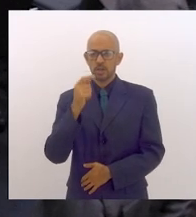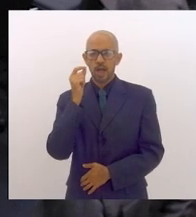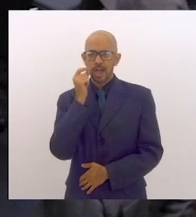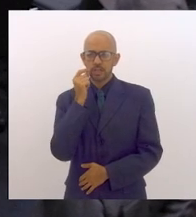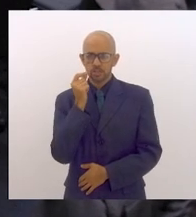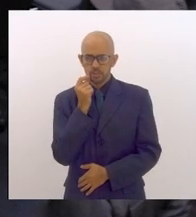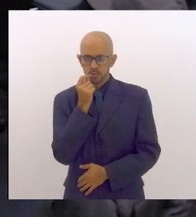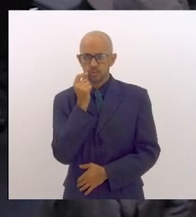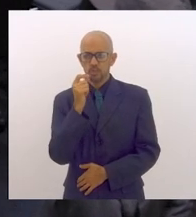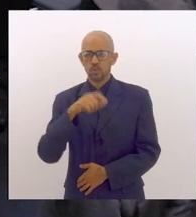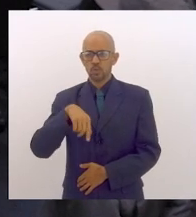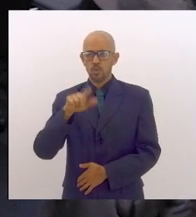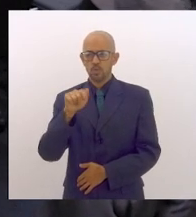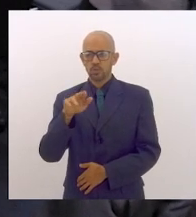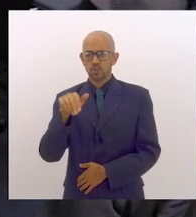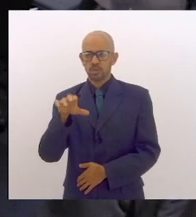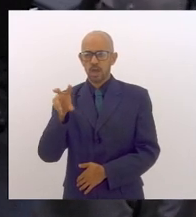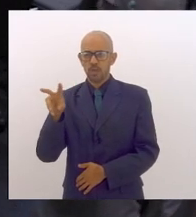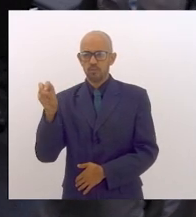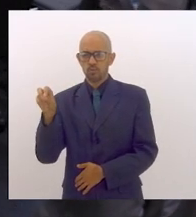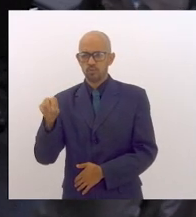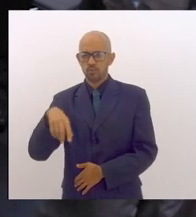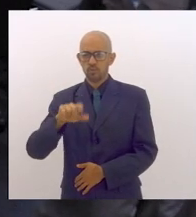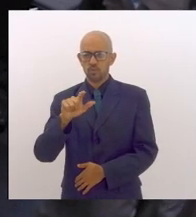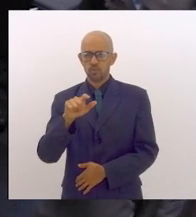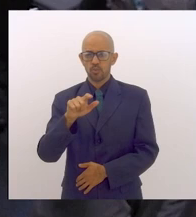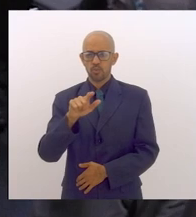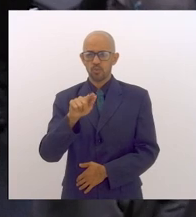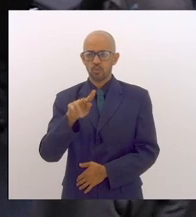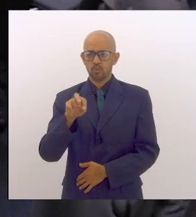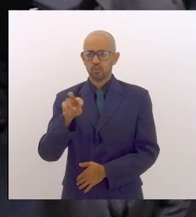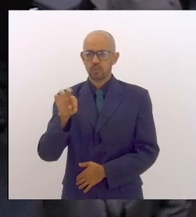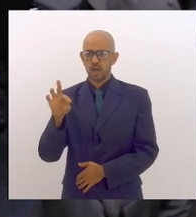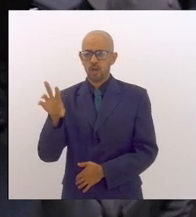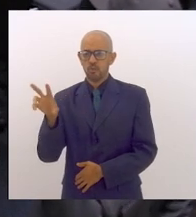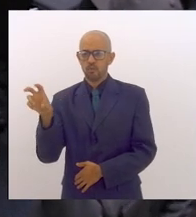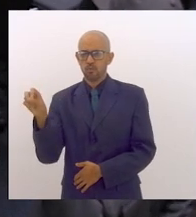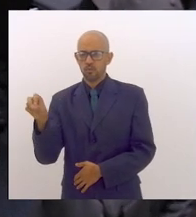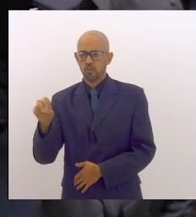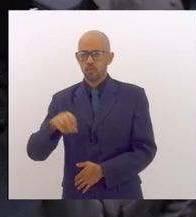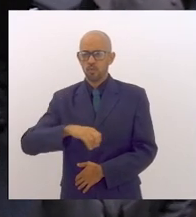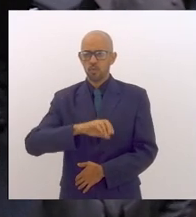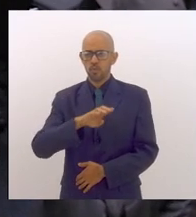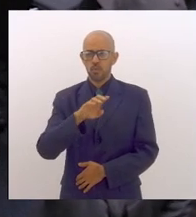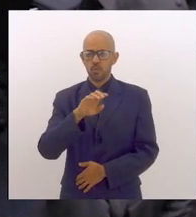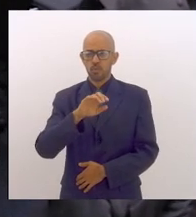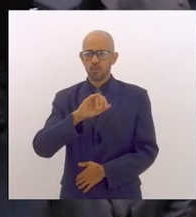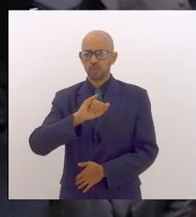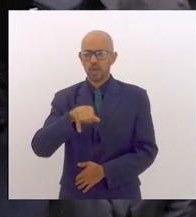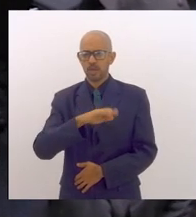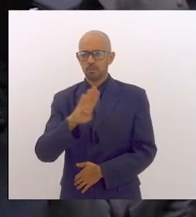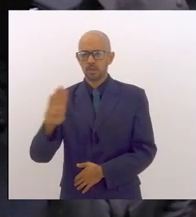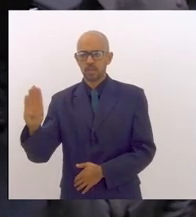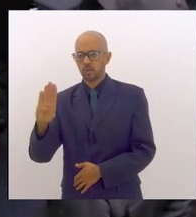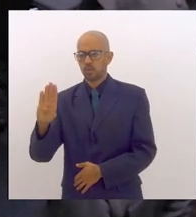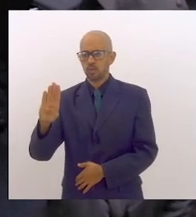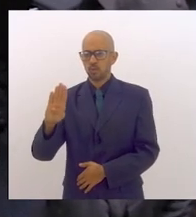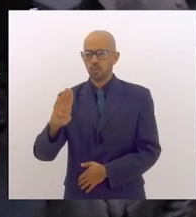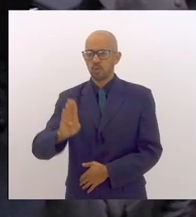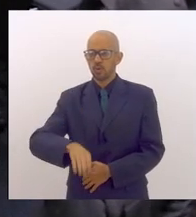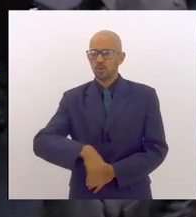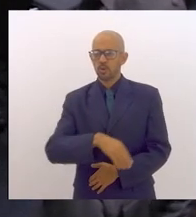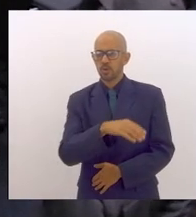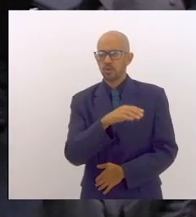Ratinho, deputado Gustavo Schmidt, deputado Gustavo Tutuca, deputado Jair